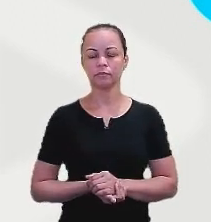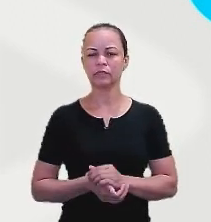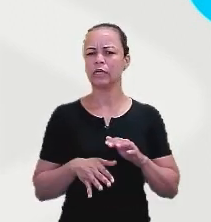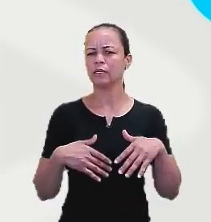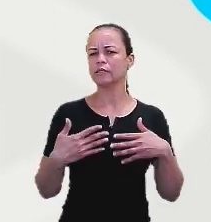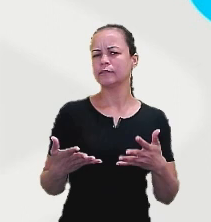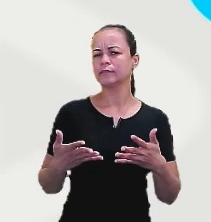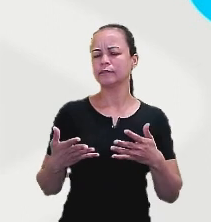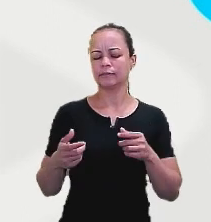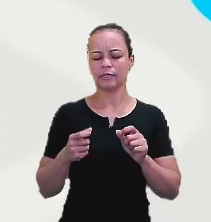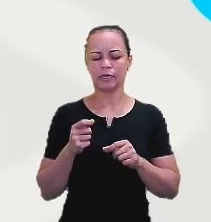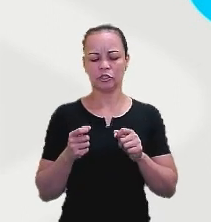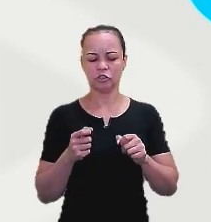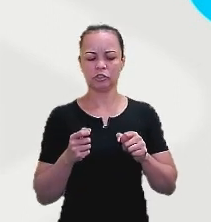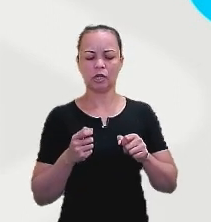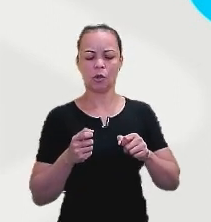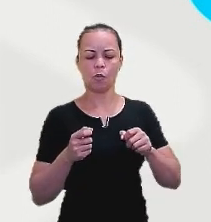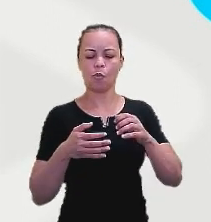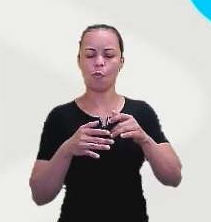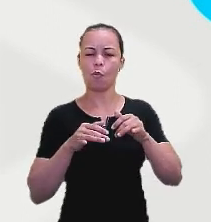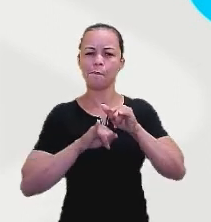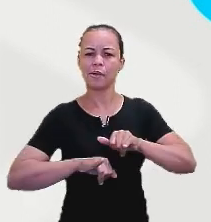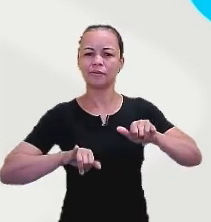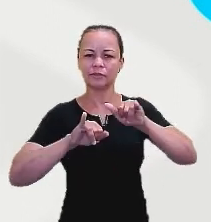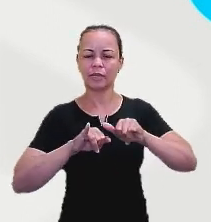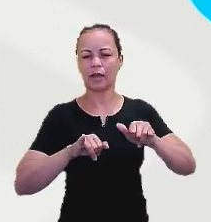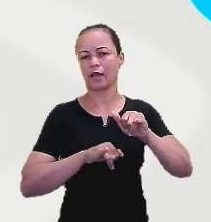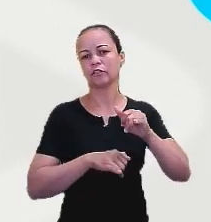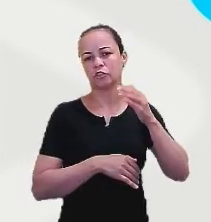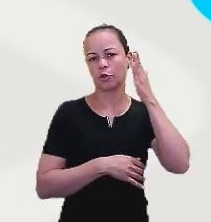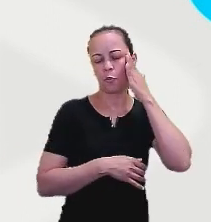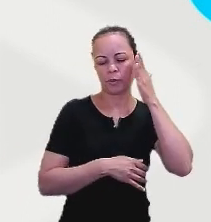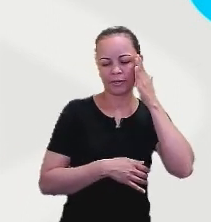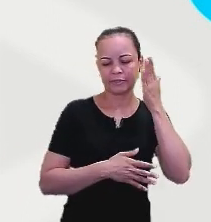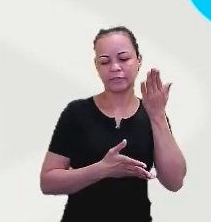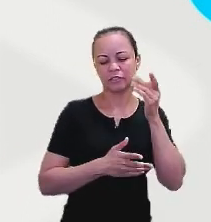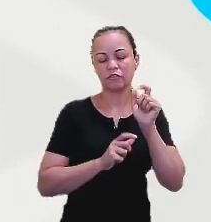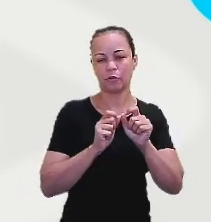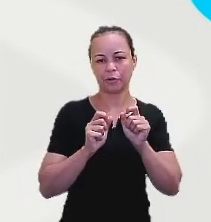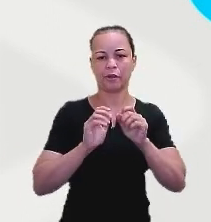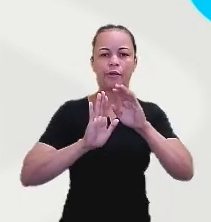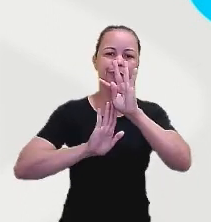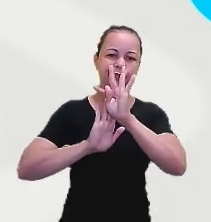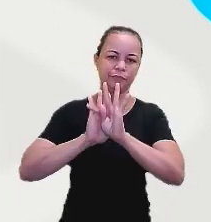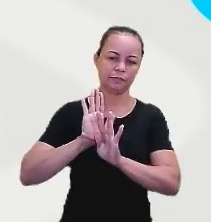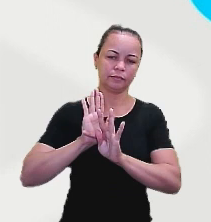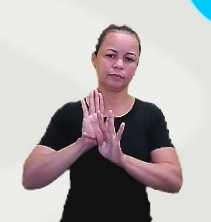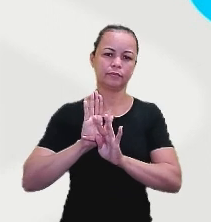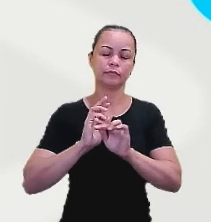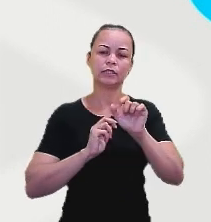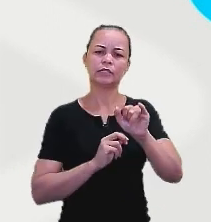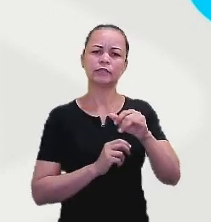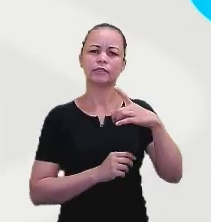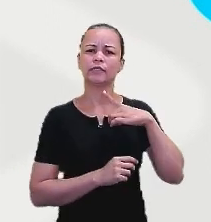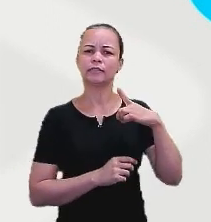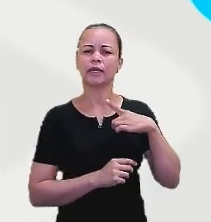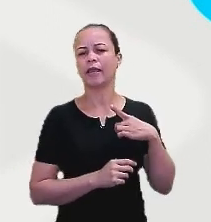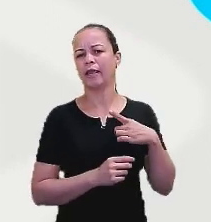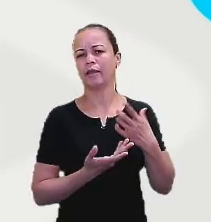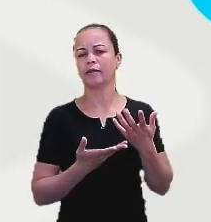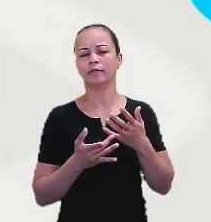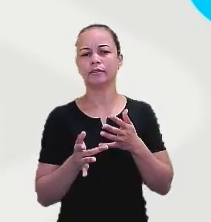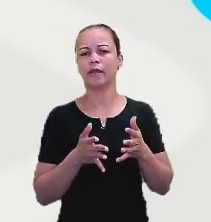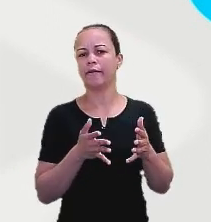seja uma mensagem compreensível, é um texto. Então, assim, se tem ali determinado